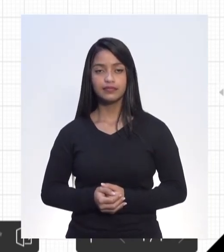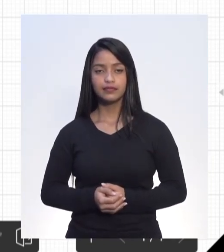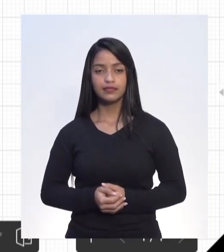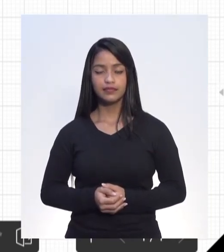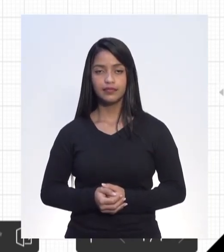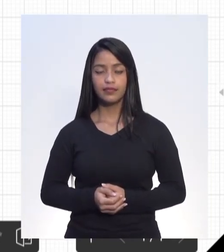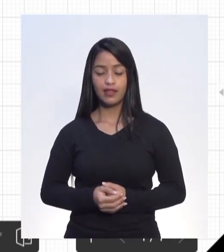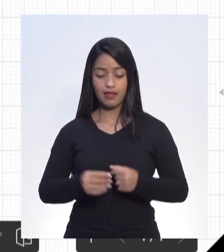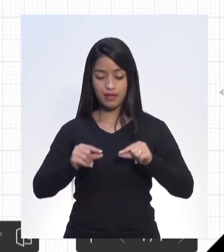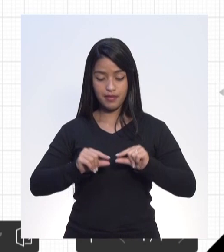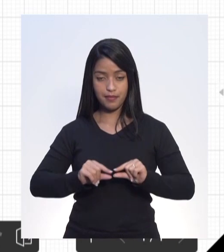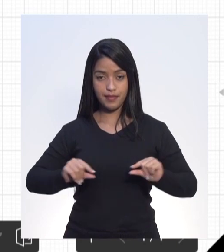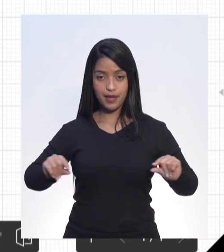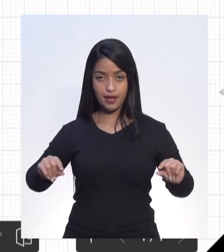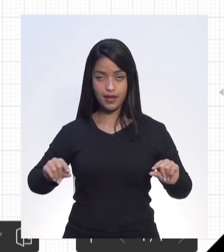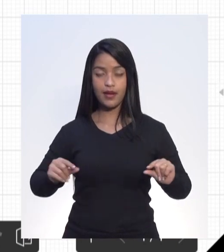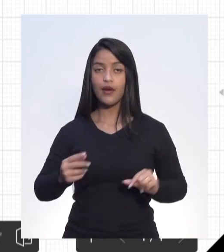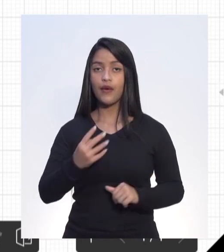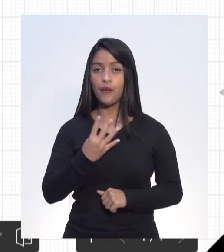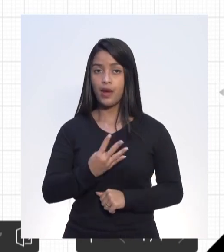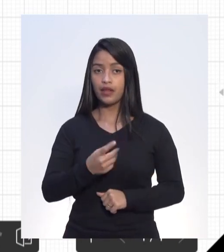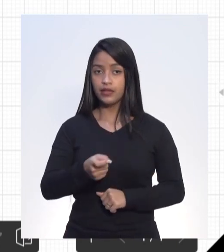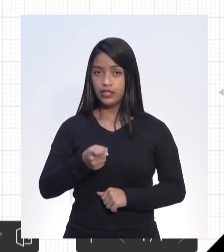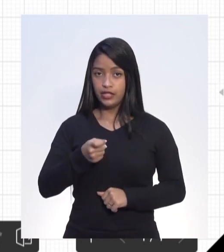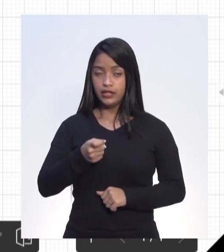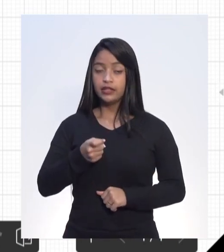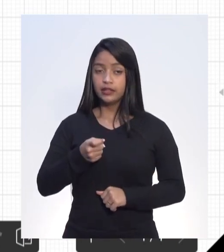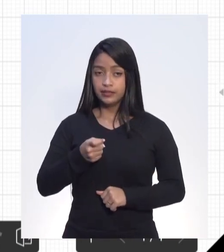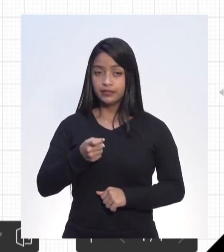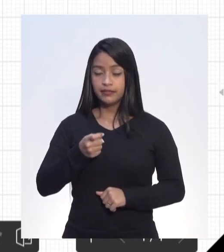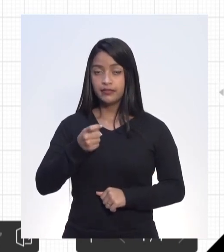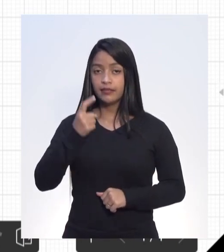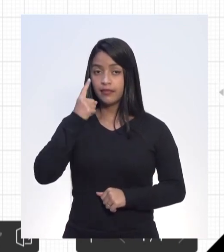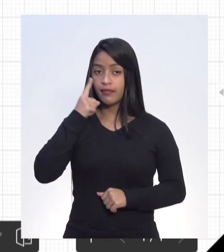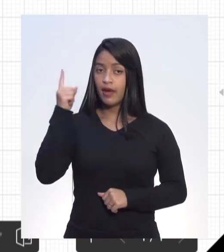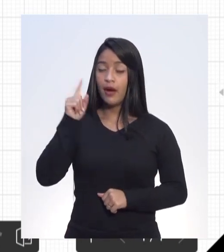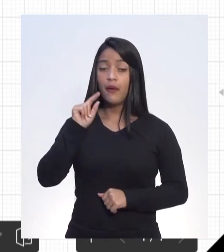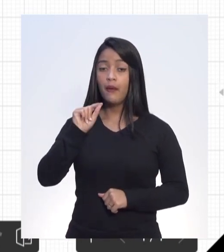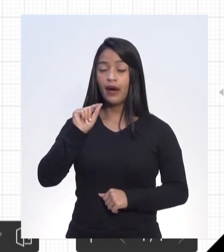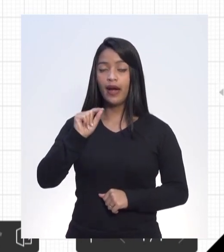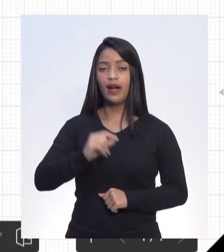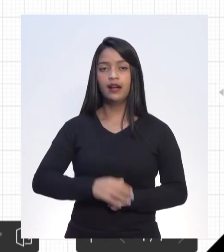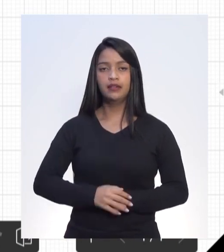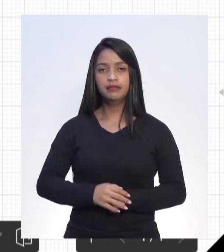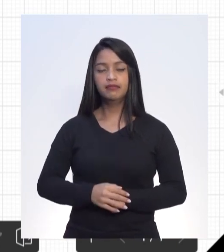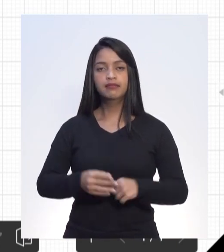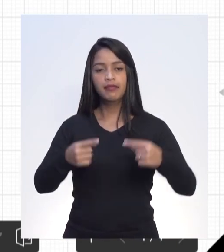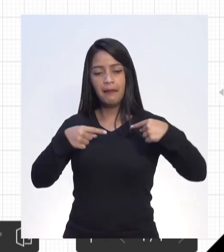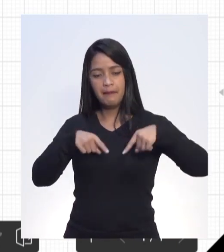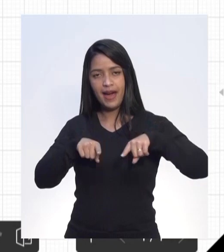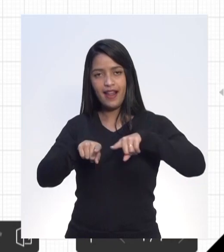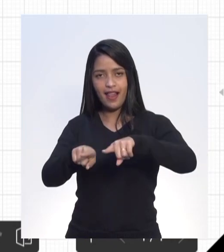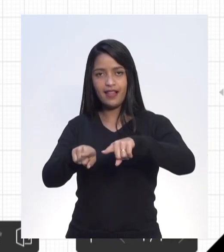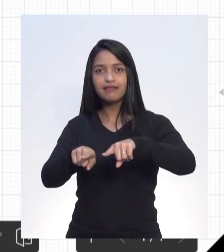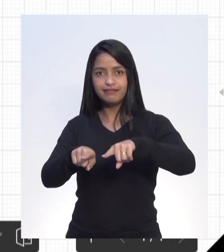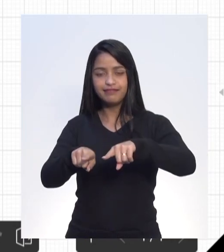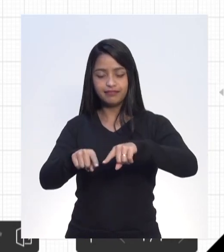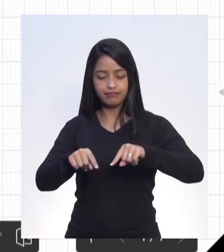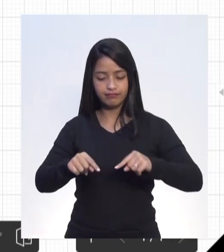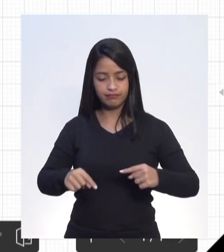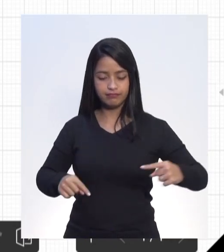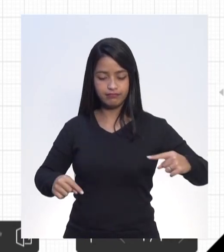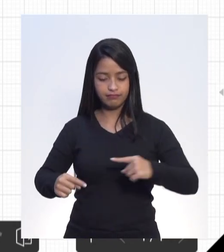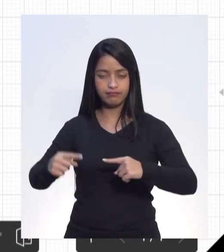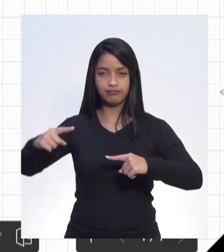se embaixo eu tenho o 4x, veja que elas são o quê? Veja que elas são paralelas, não é isso? Então, ali em cima eu